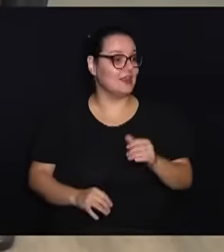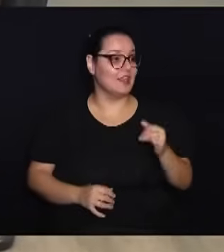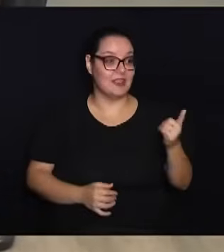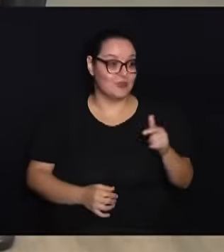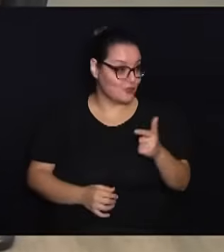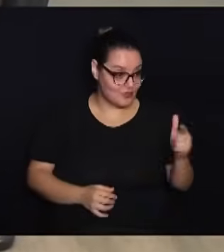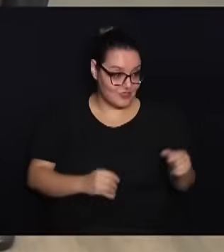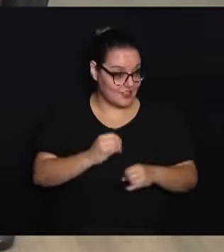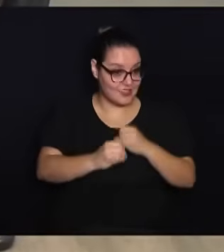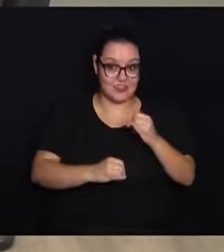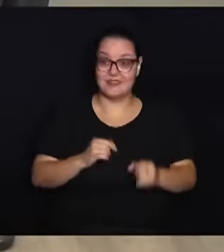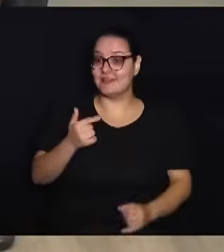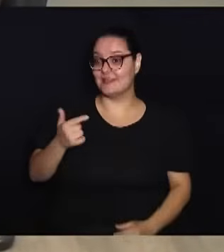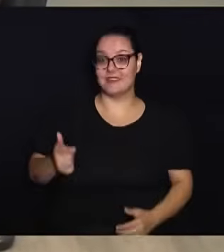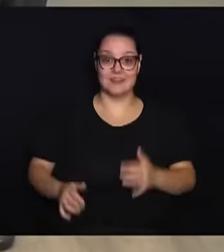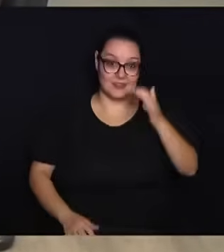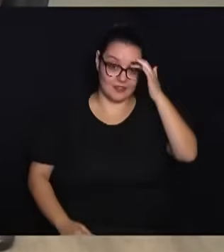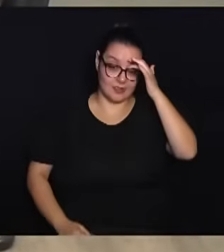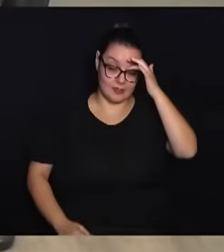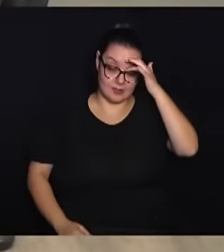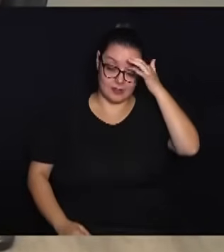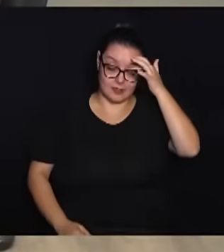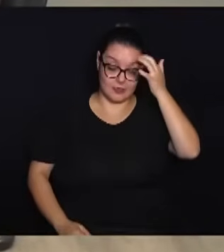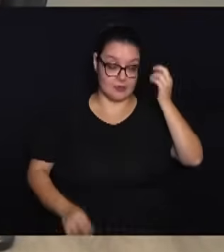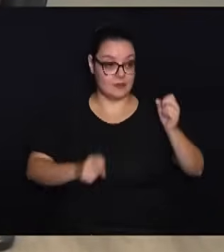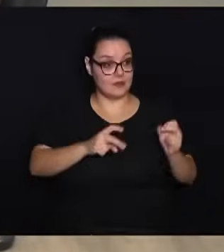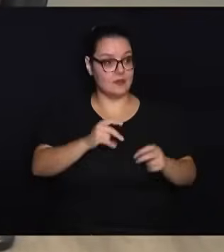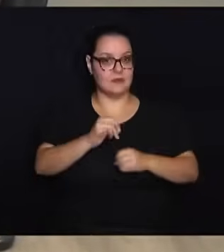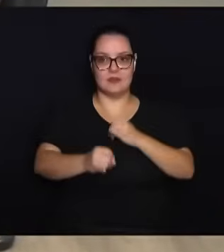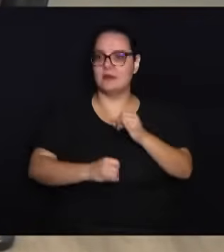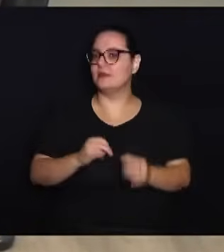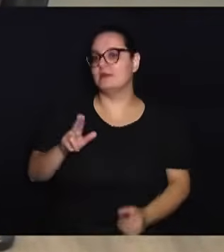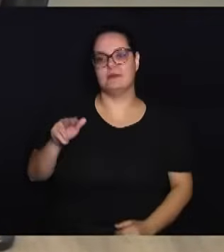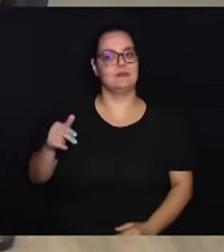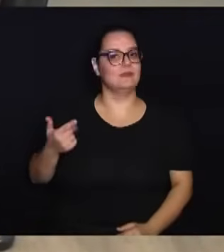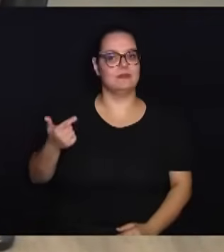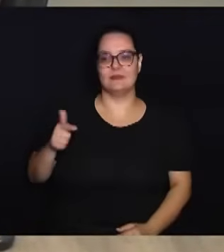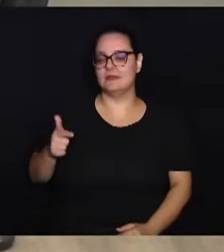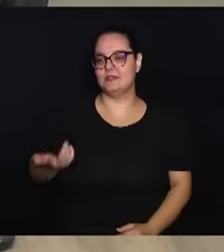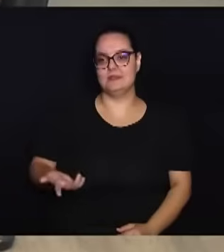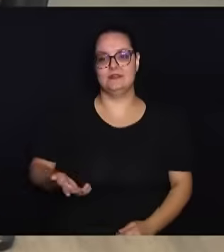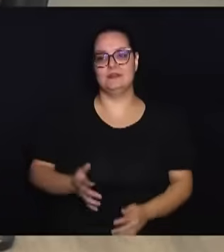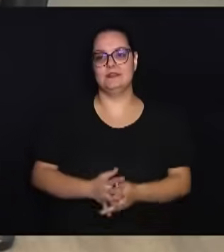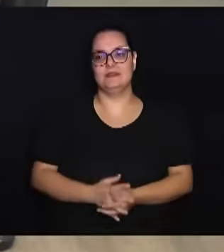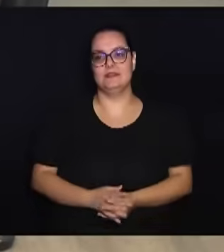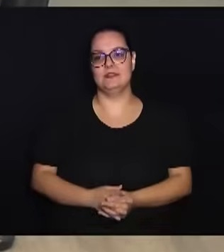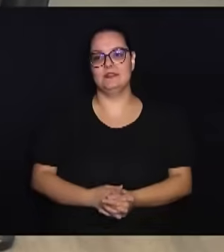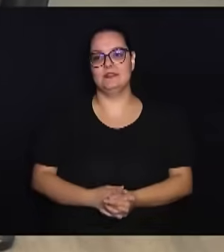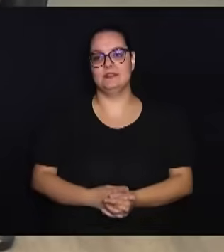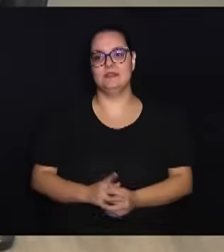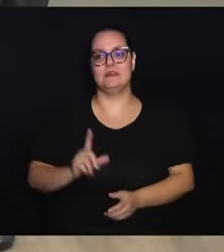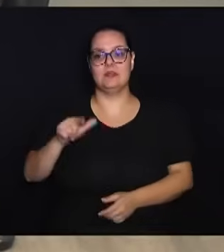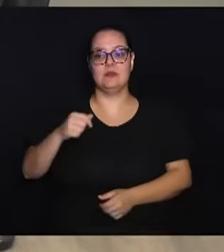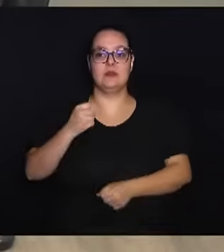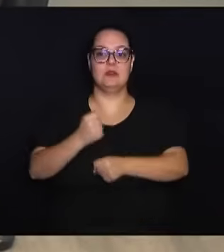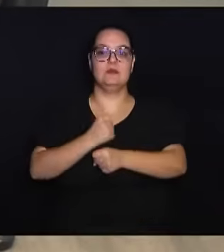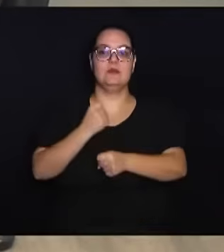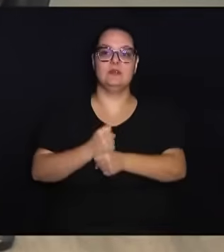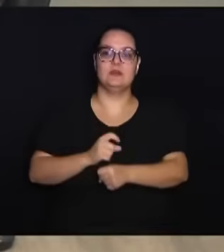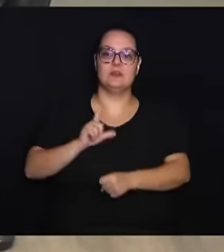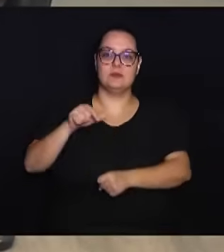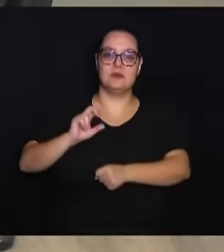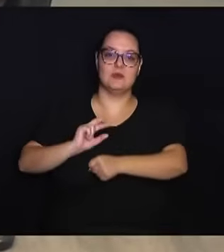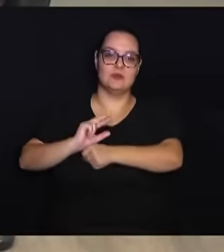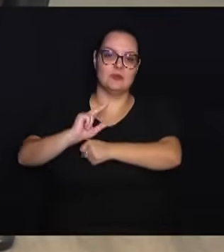também, né? Tipo assim, vender pela internet, não ainda, né? Não tinha. Não, né? Depois de alguns anos que nasceu o